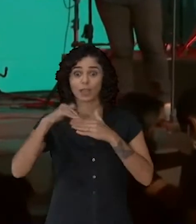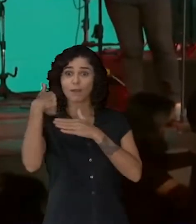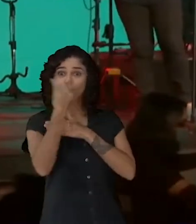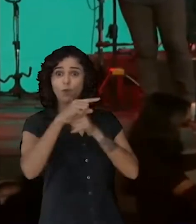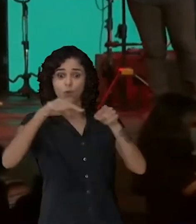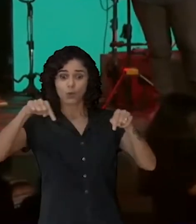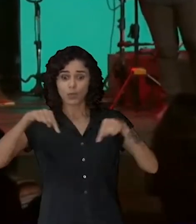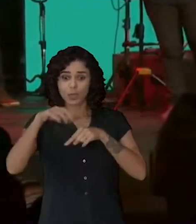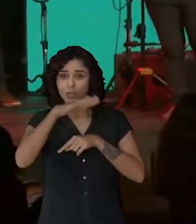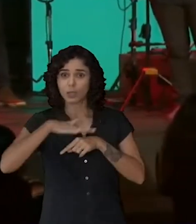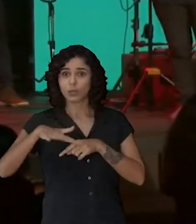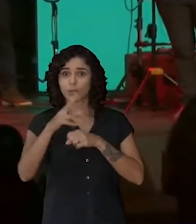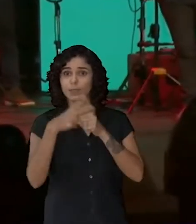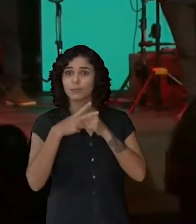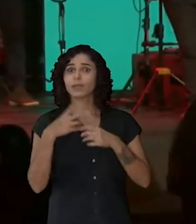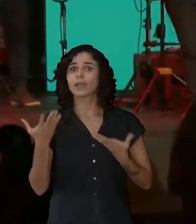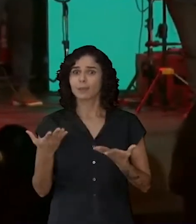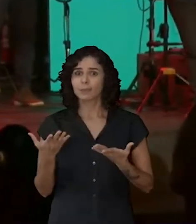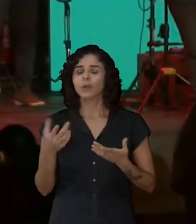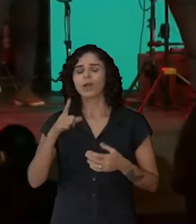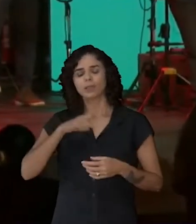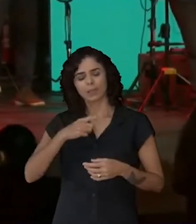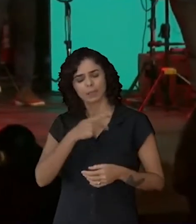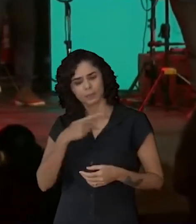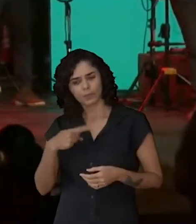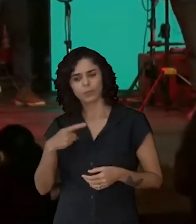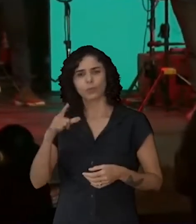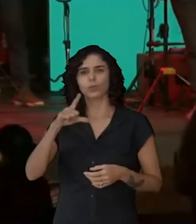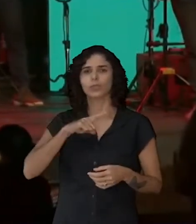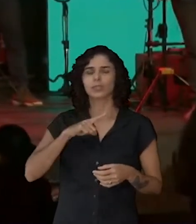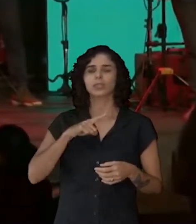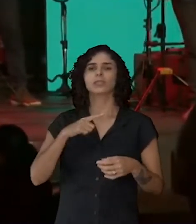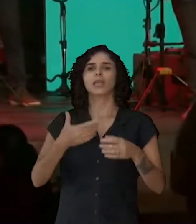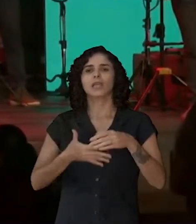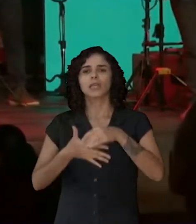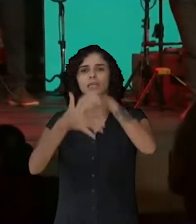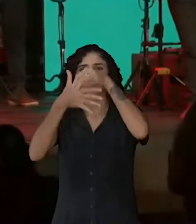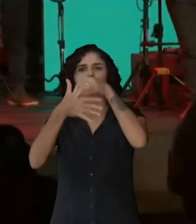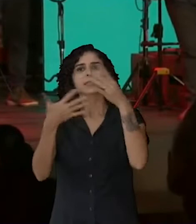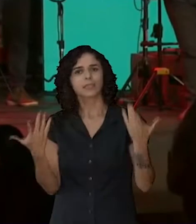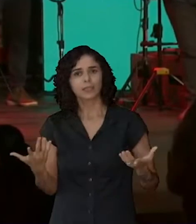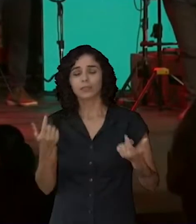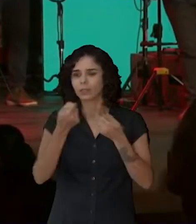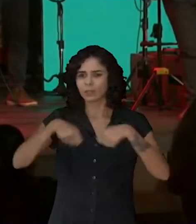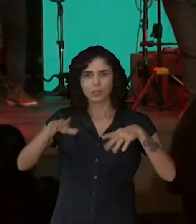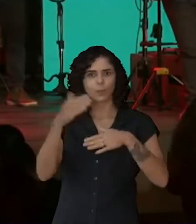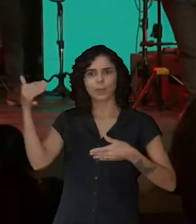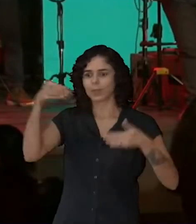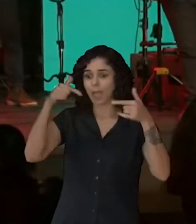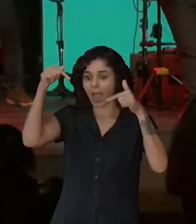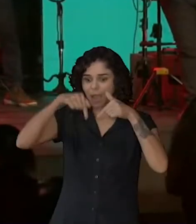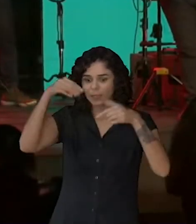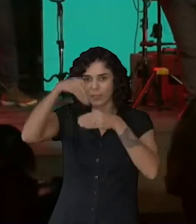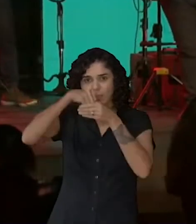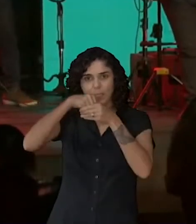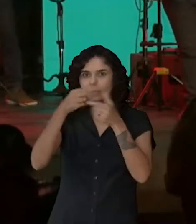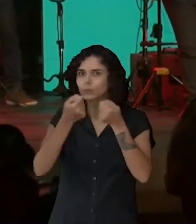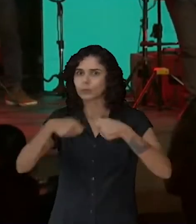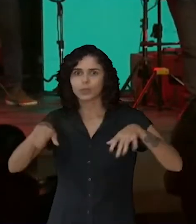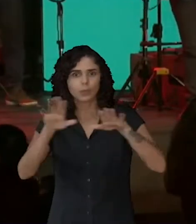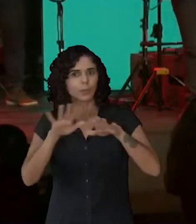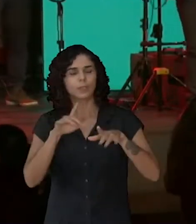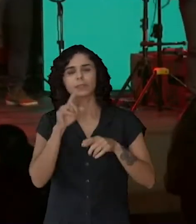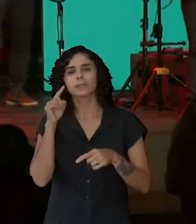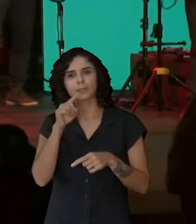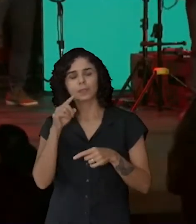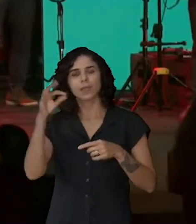coisa. Os pastores, tem líderes aí, vão orar por você. Não precisa vir para esse auditório. Recebe porque o Espírito está agindo aí.